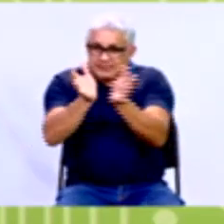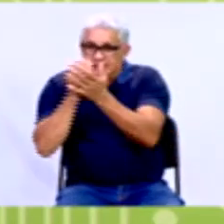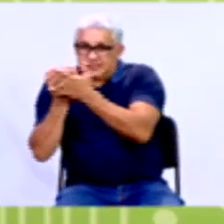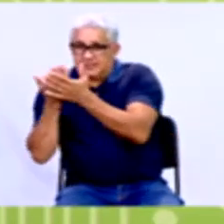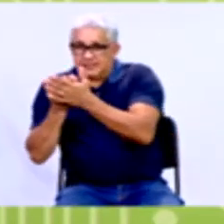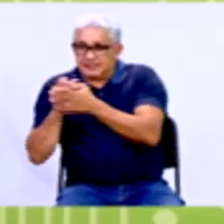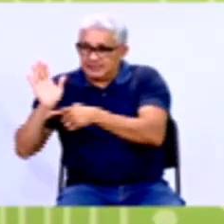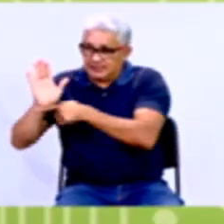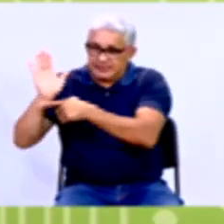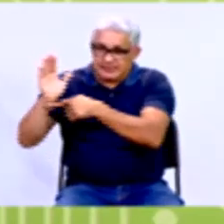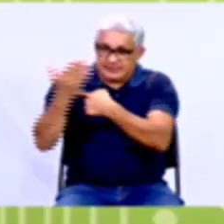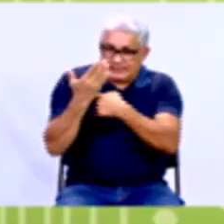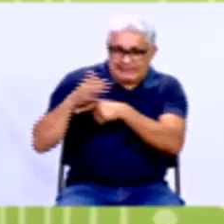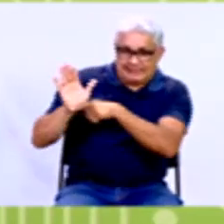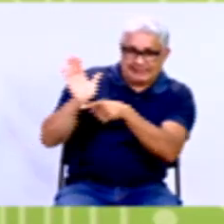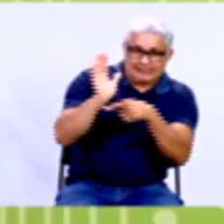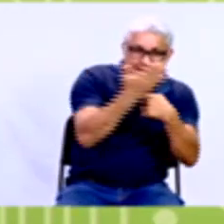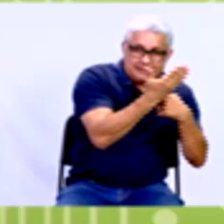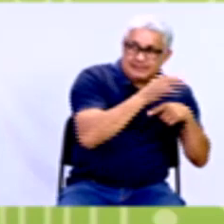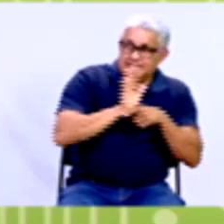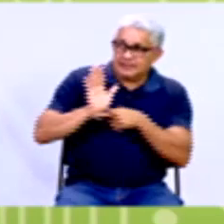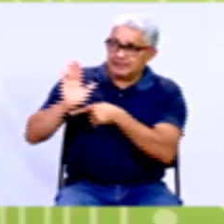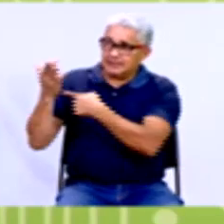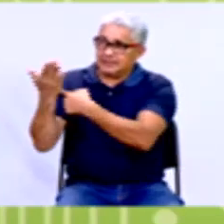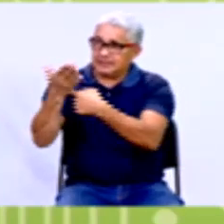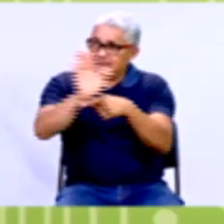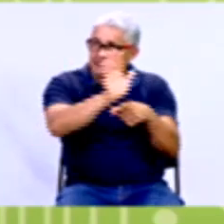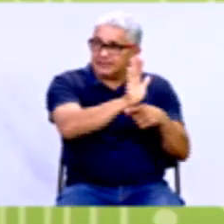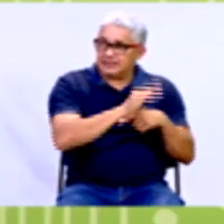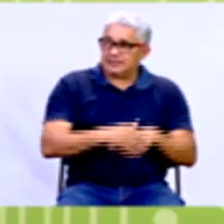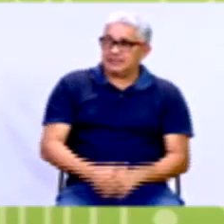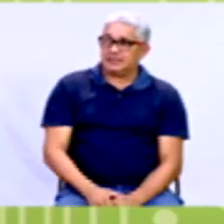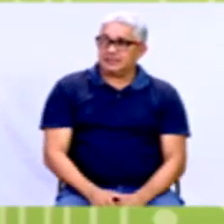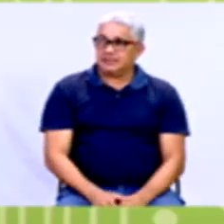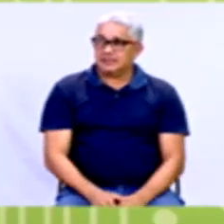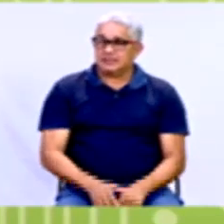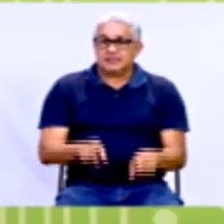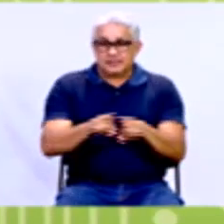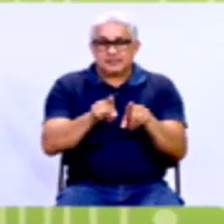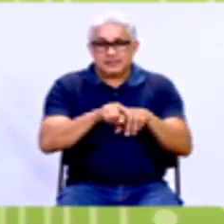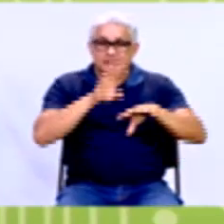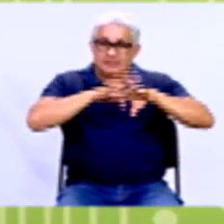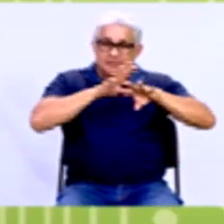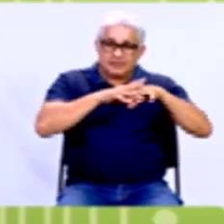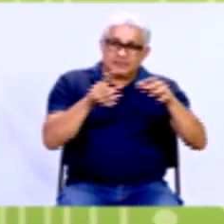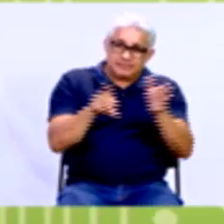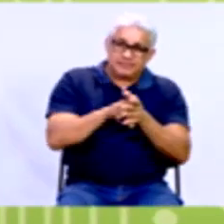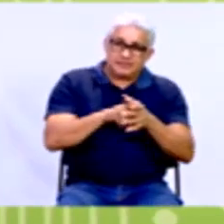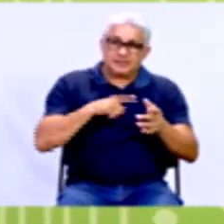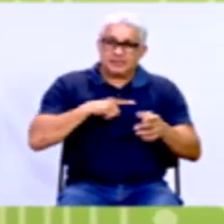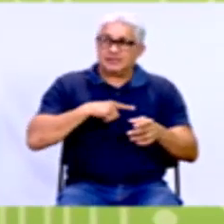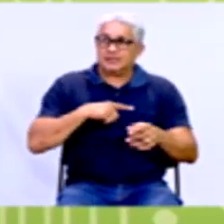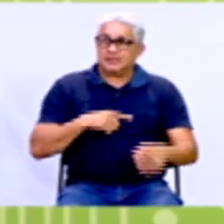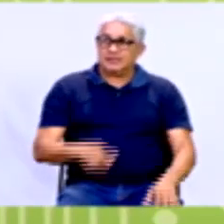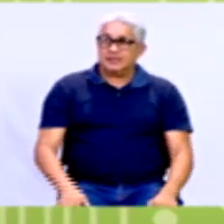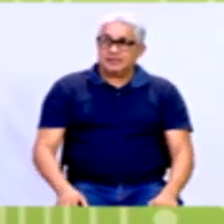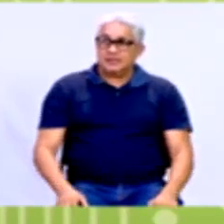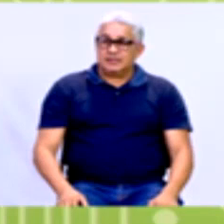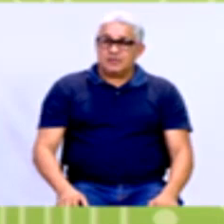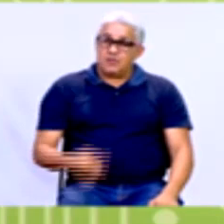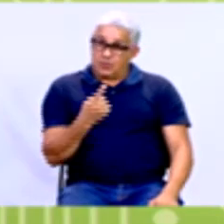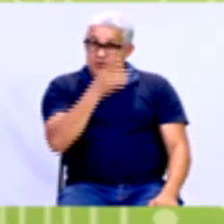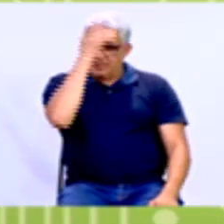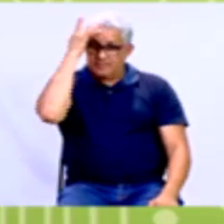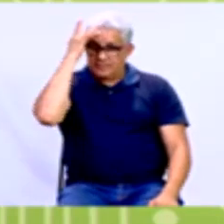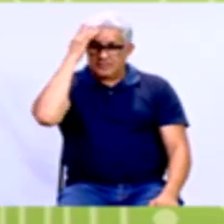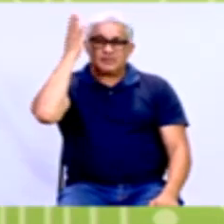eu acho muito, muito legal isso. Muitas vezes, quando a gente está falando assim, da parte da matemática, sempre tem um assim que tem um domínio mais,